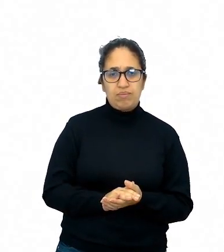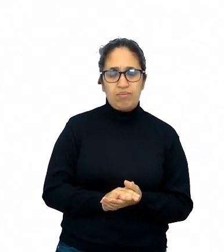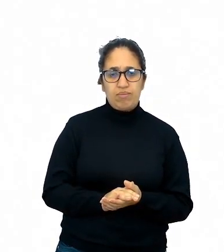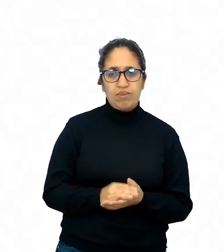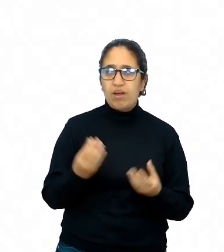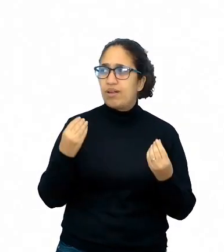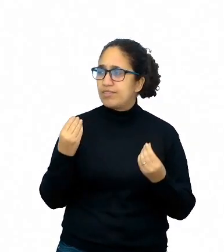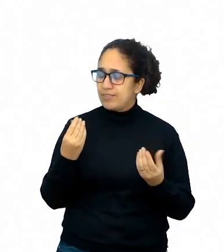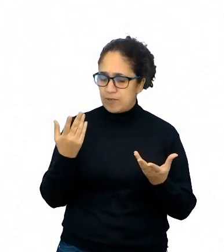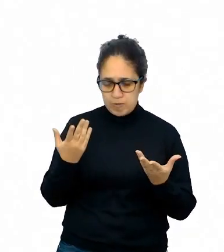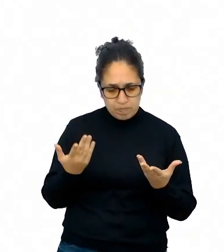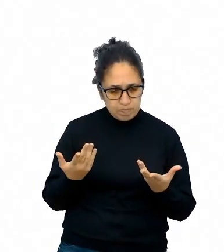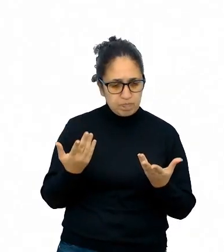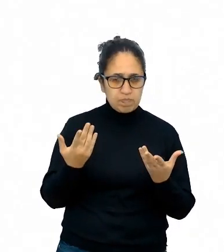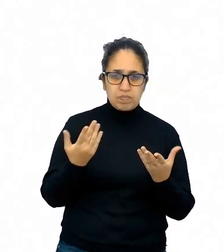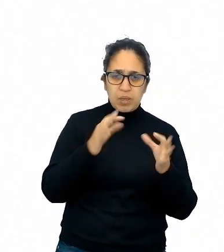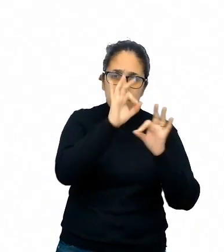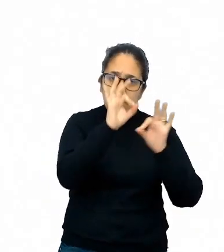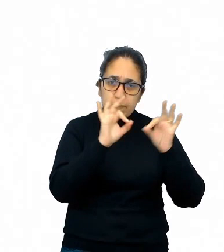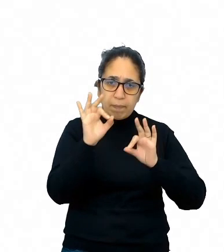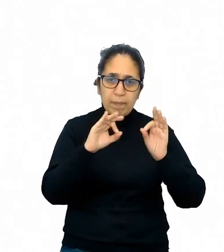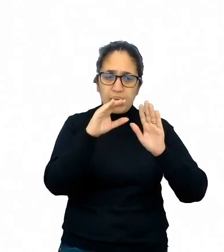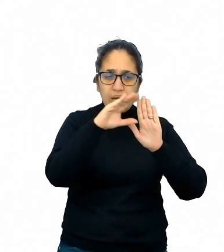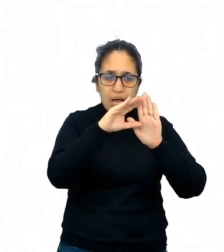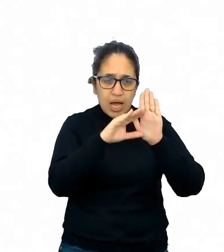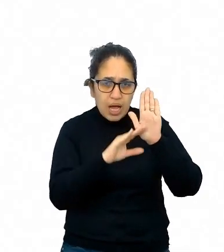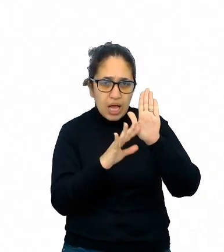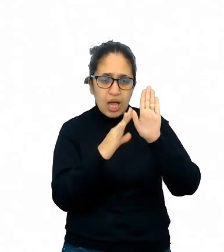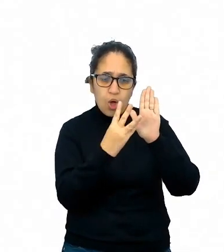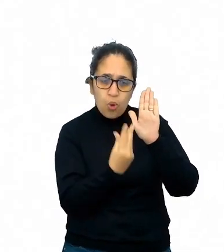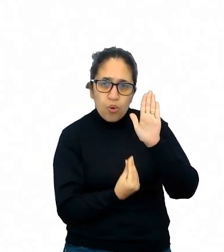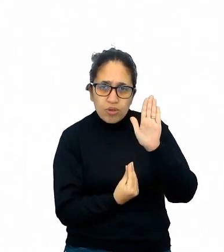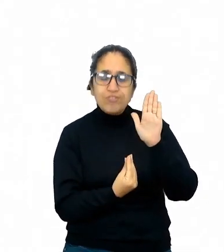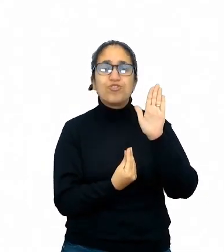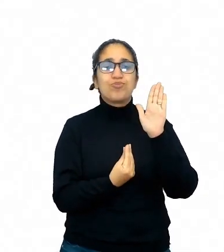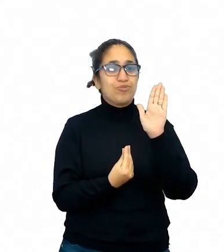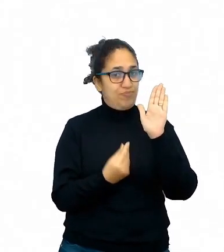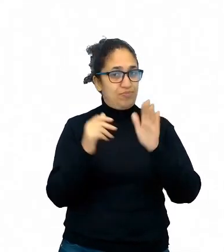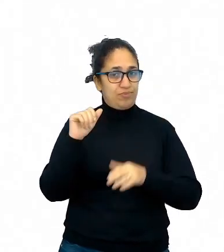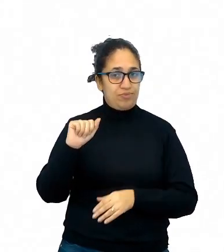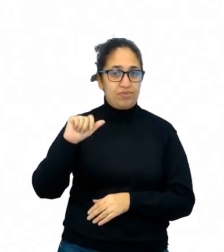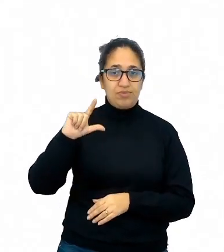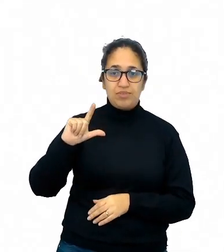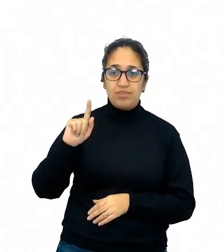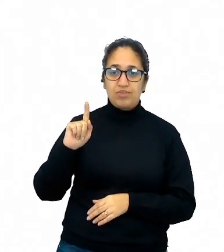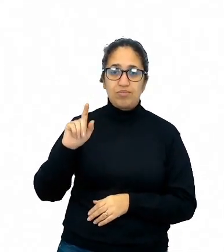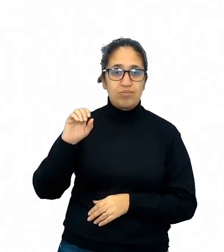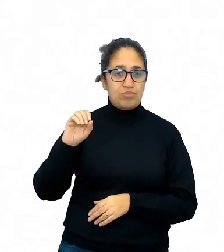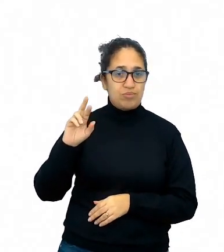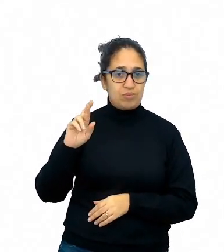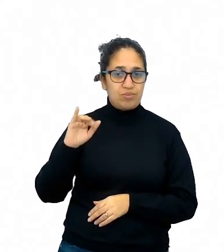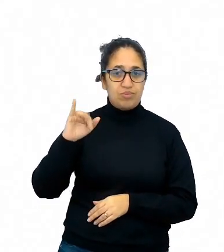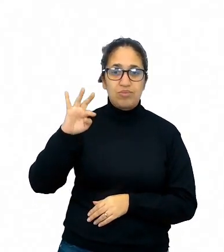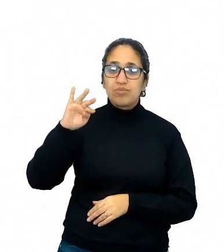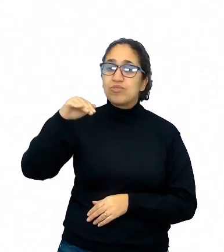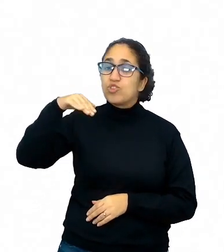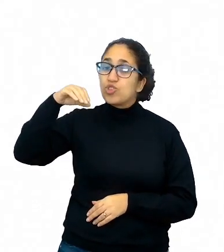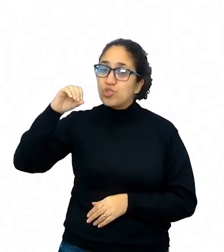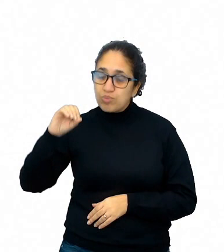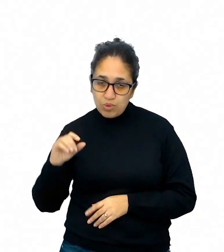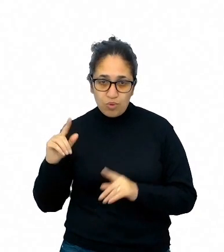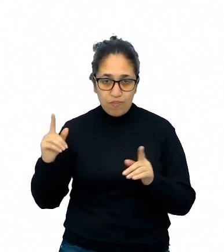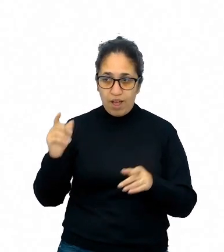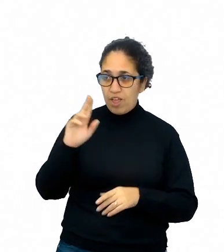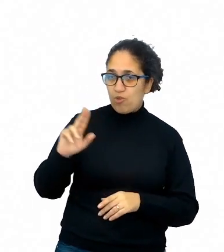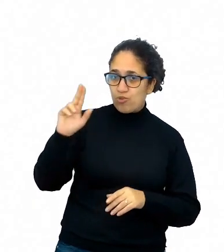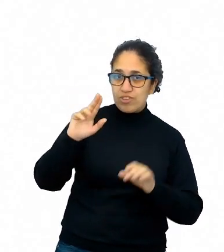essa montagem desse algoritmo, a gente pode falar assim, né, que vai ser pelo fluxograma mais especificamente